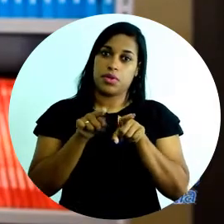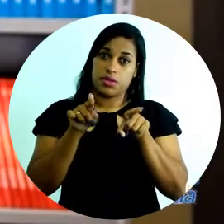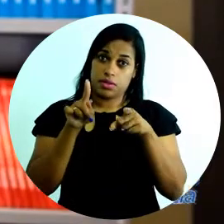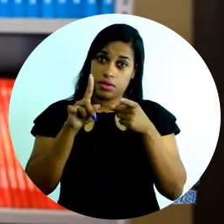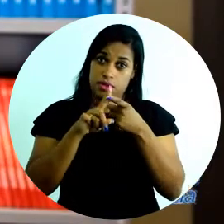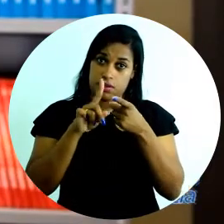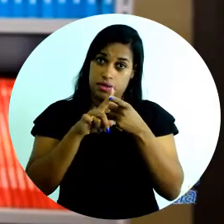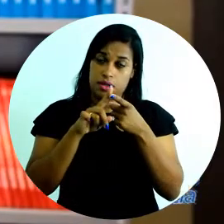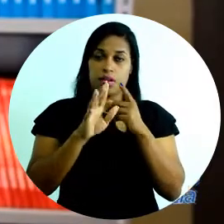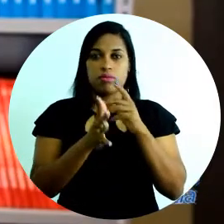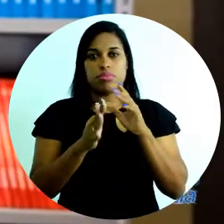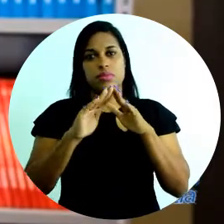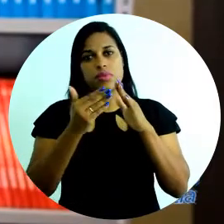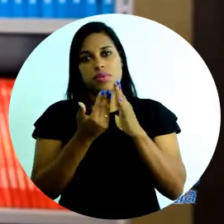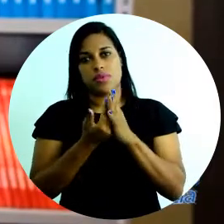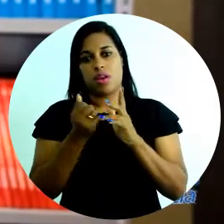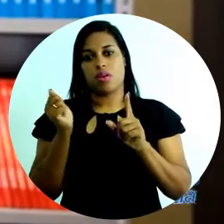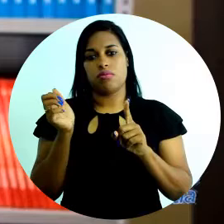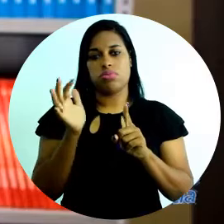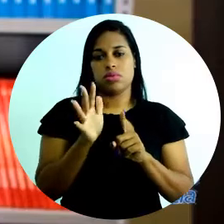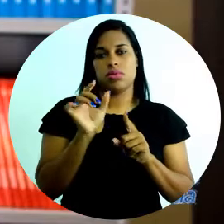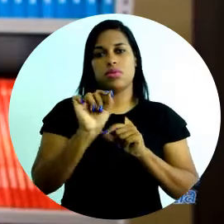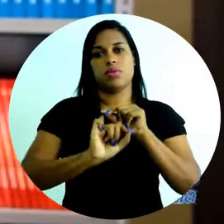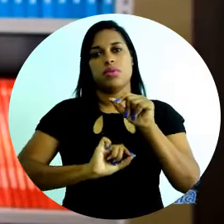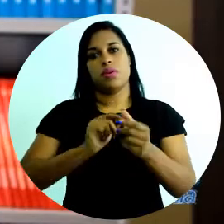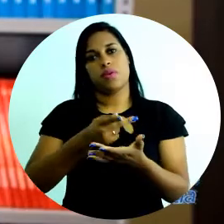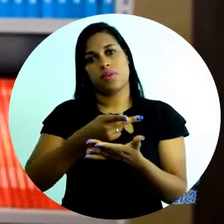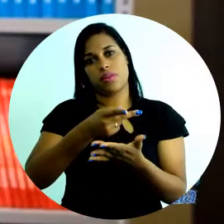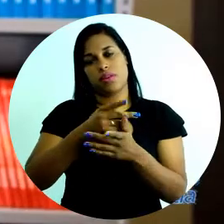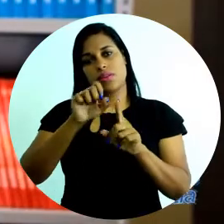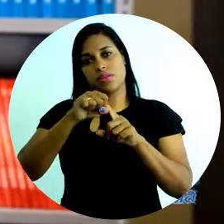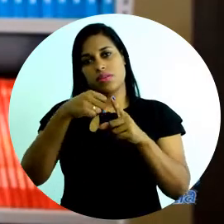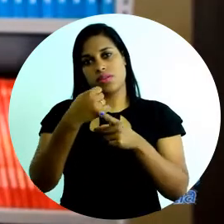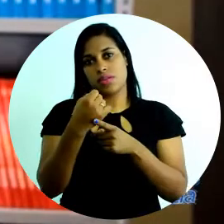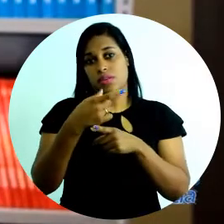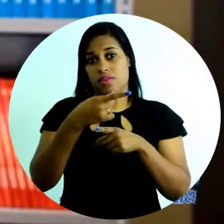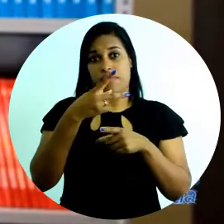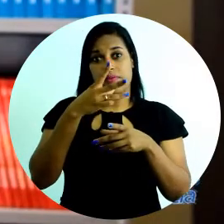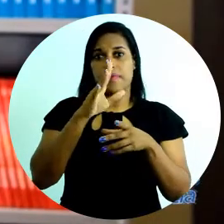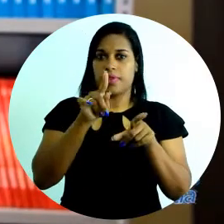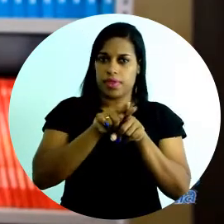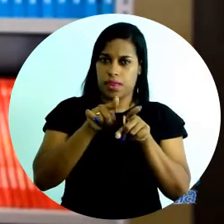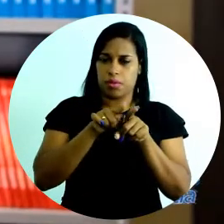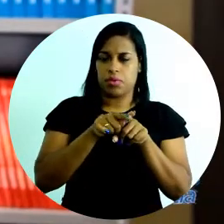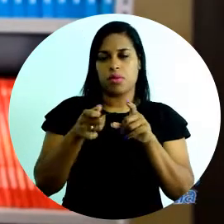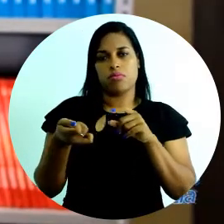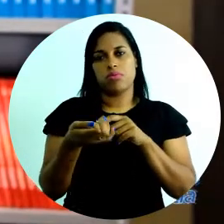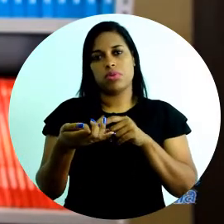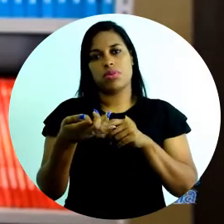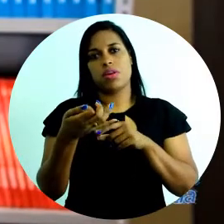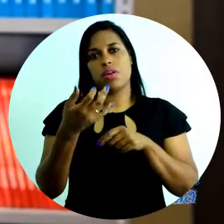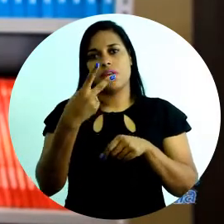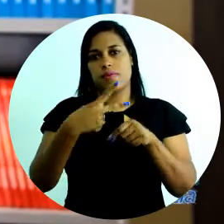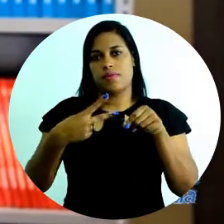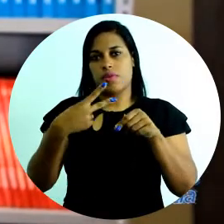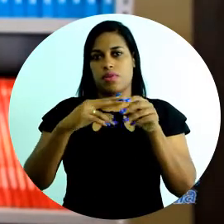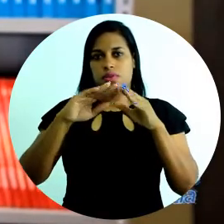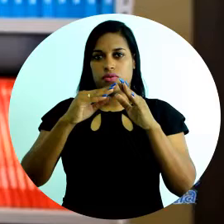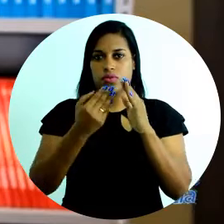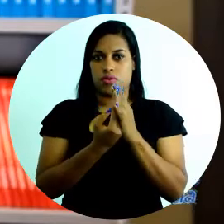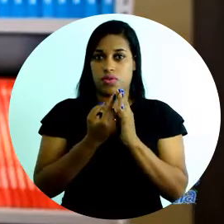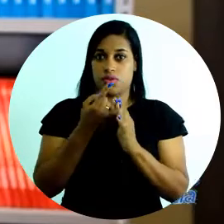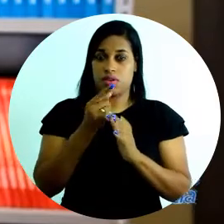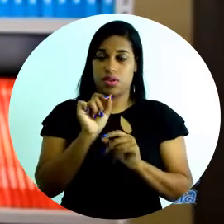ela também, já que a escola ela reflete o que acontece na sociedade, ela é vítima também do processo de violência escolar,